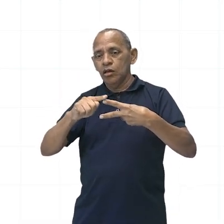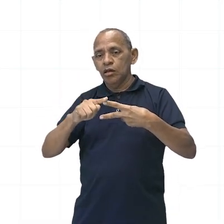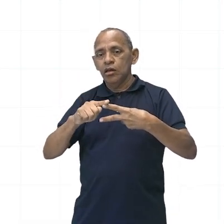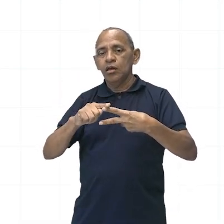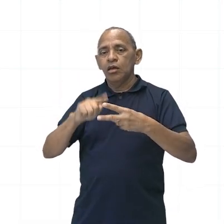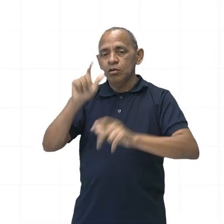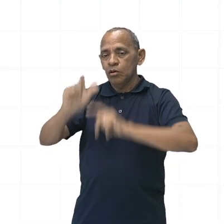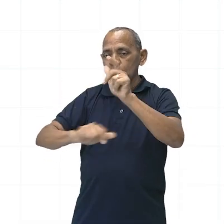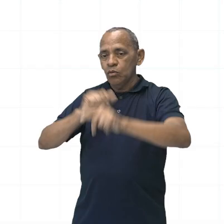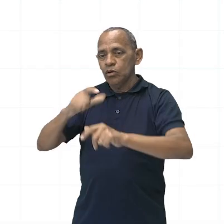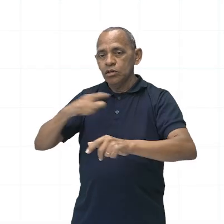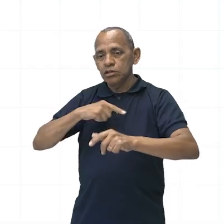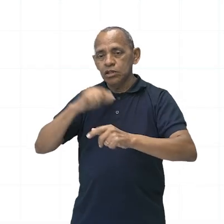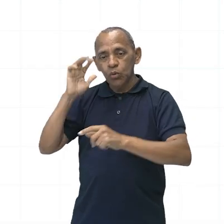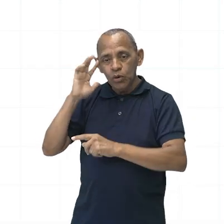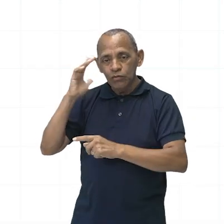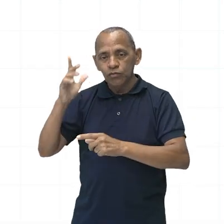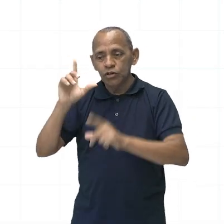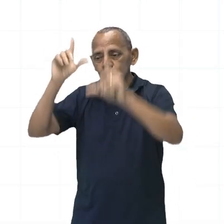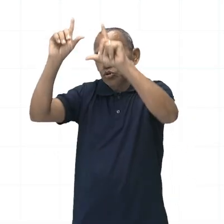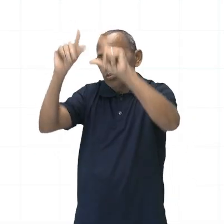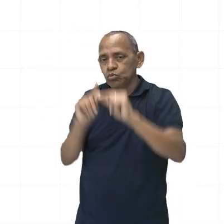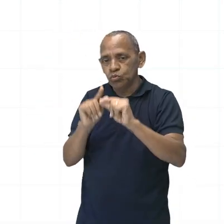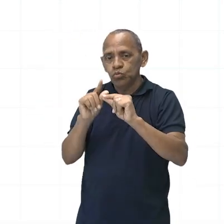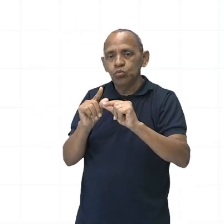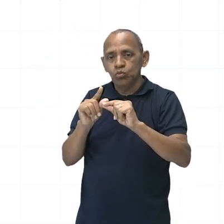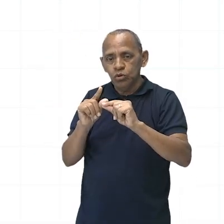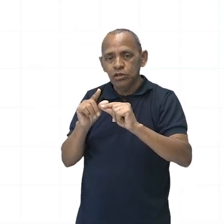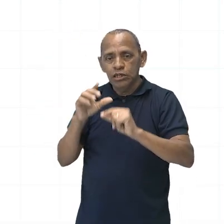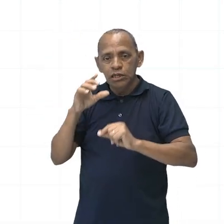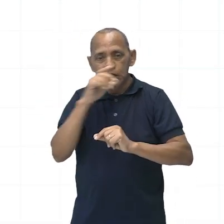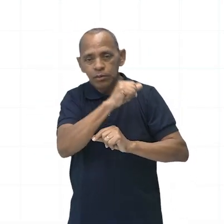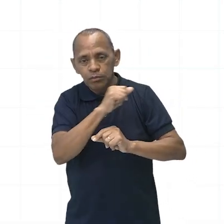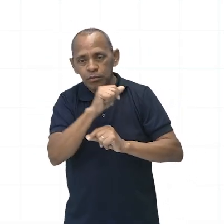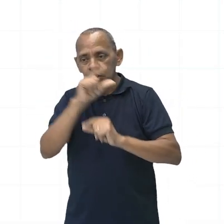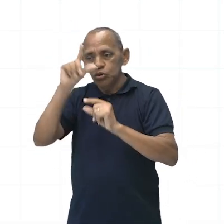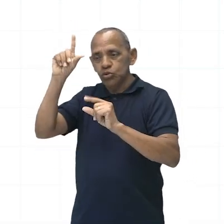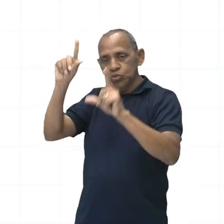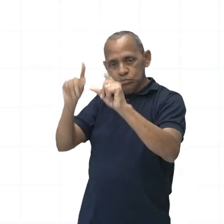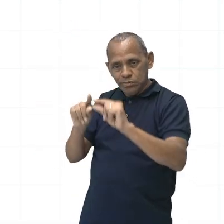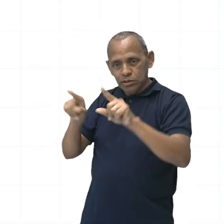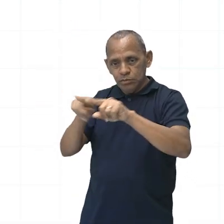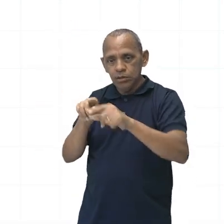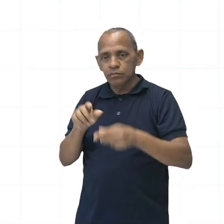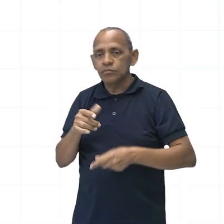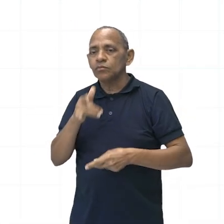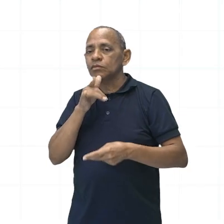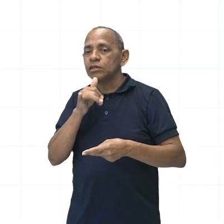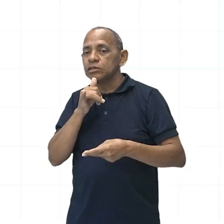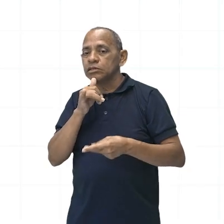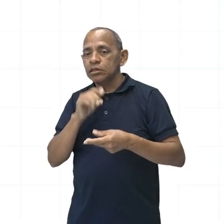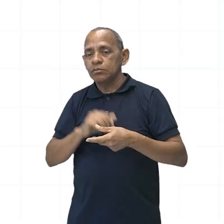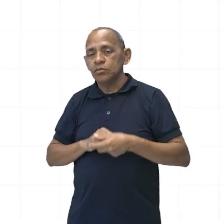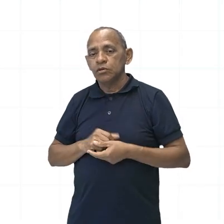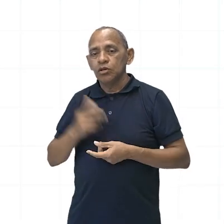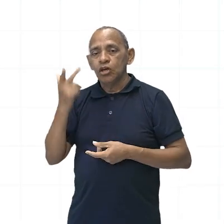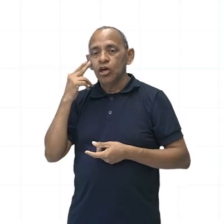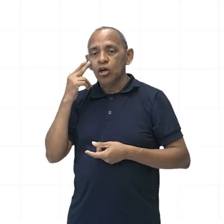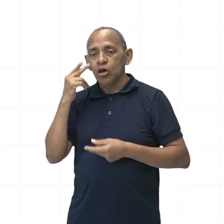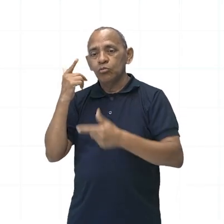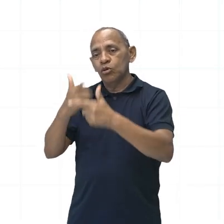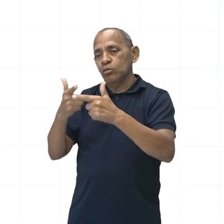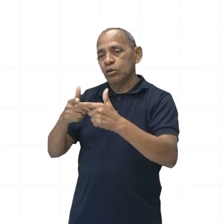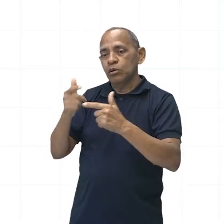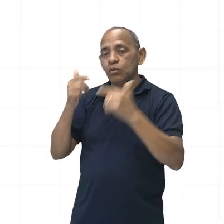passa por um evento que reduz drasticamente seu tamanho. E esse evento, normalmente, é uma catástrofe